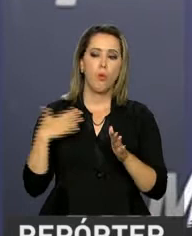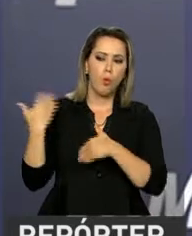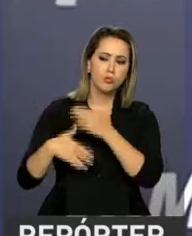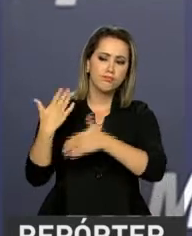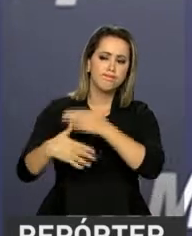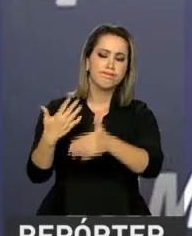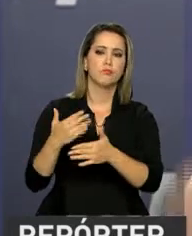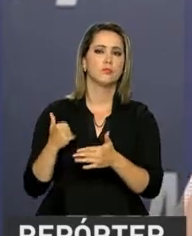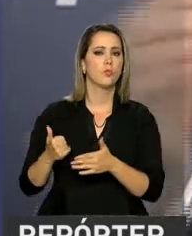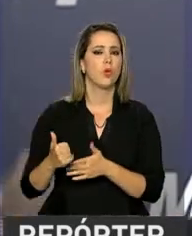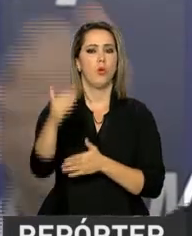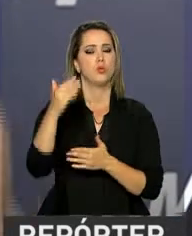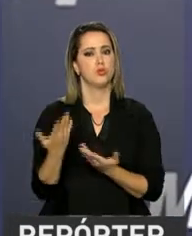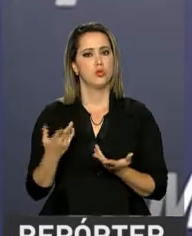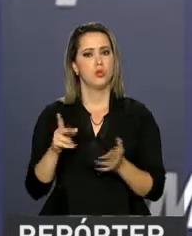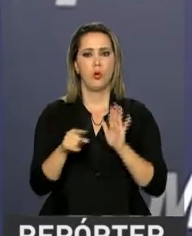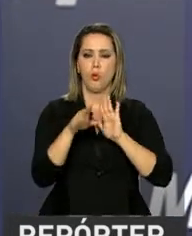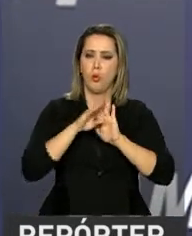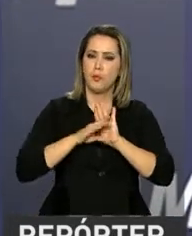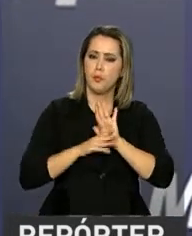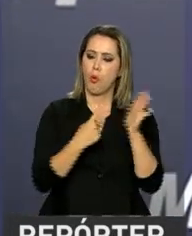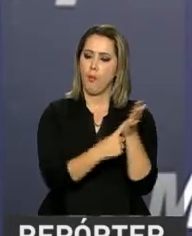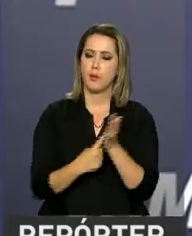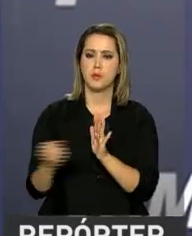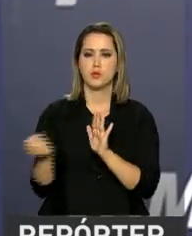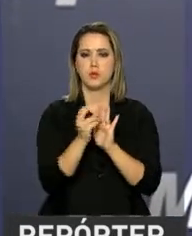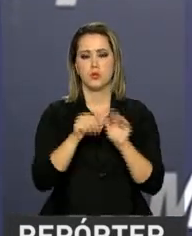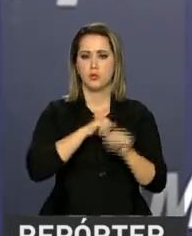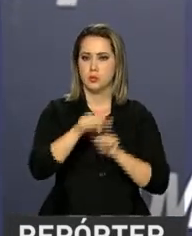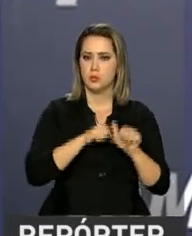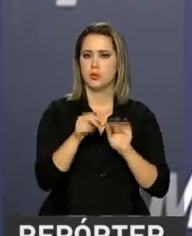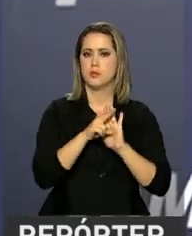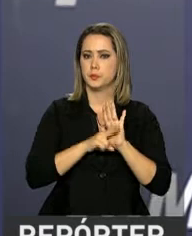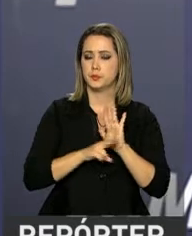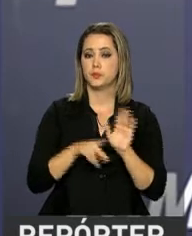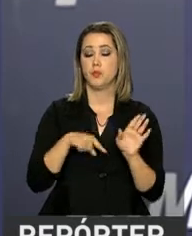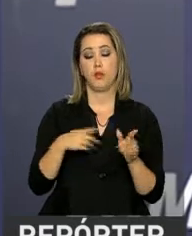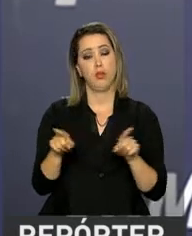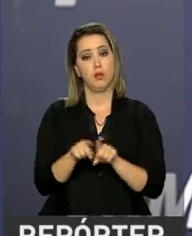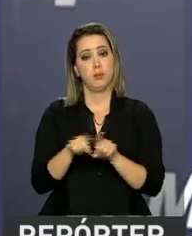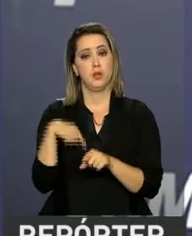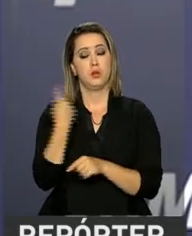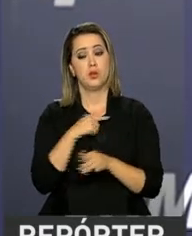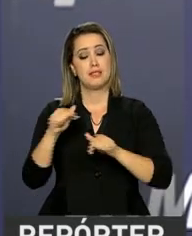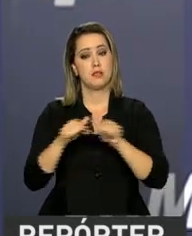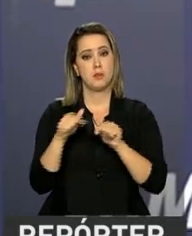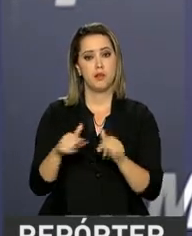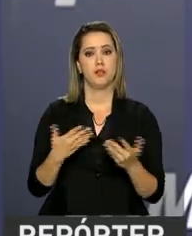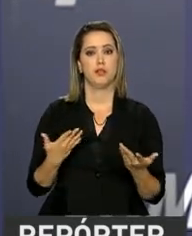vai continuar exatamente prosseguindo na sua agenda de reformas e também uma confiança no sentido de que estamos